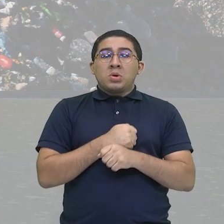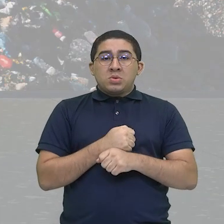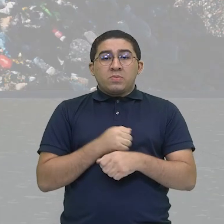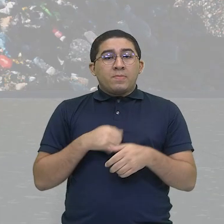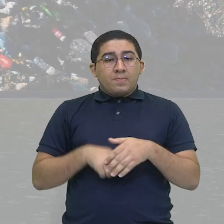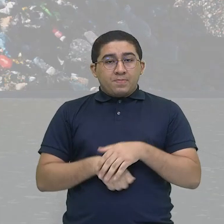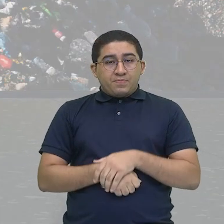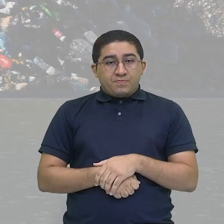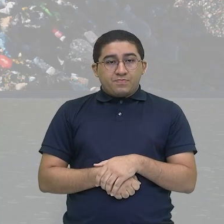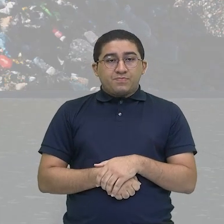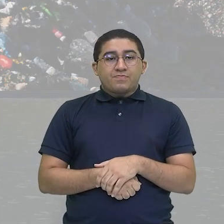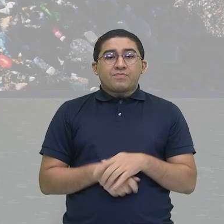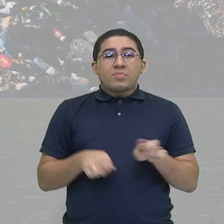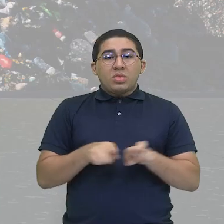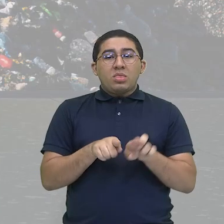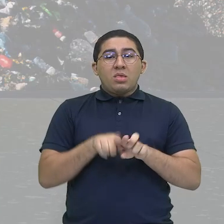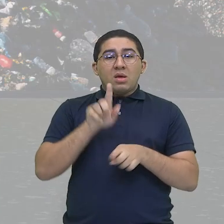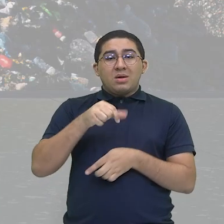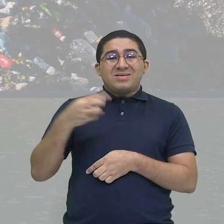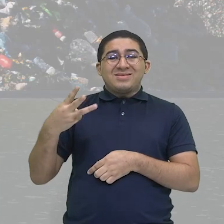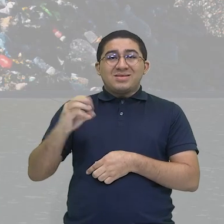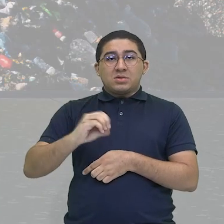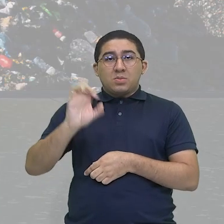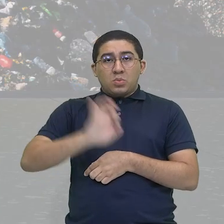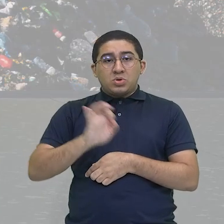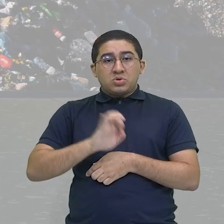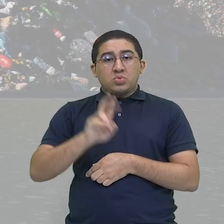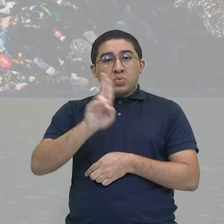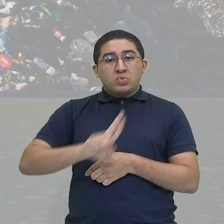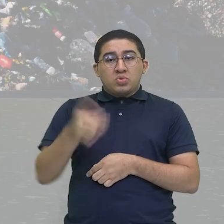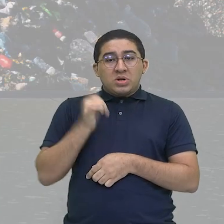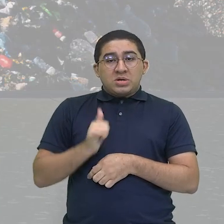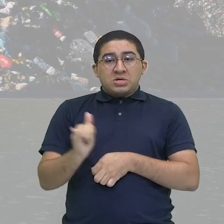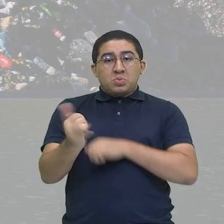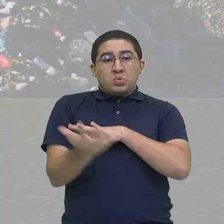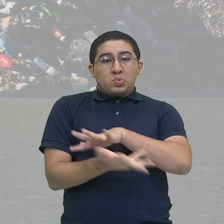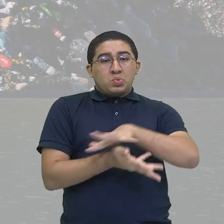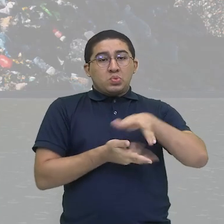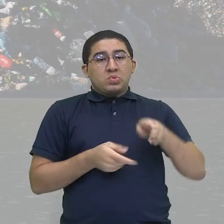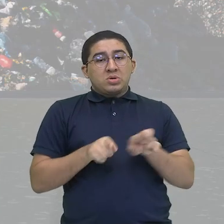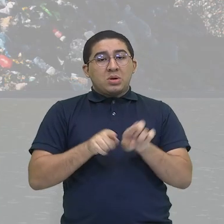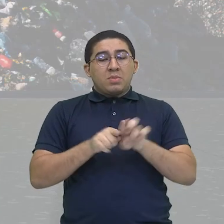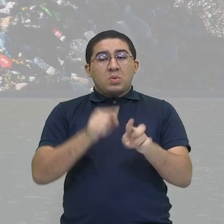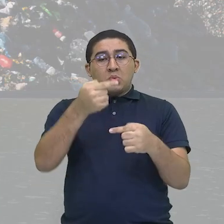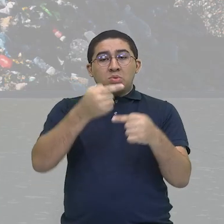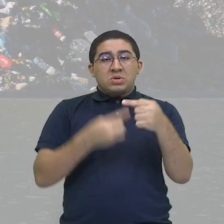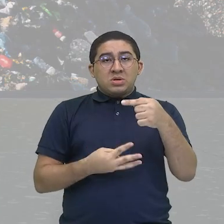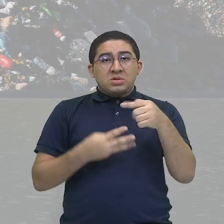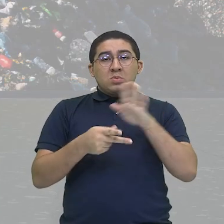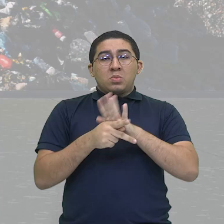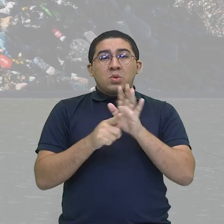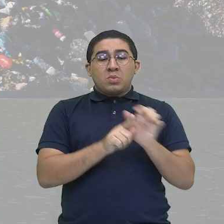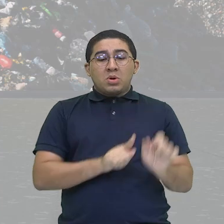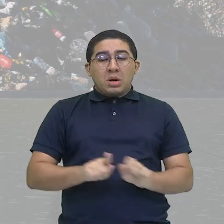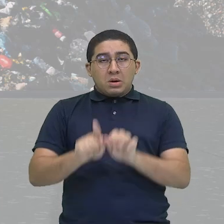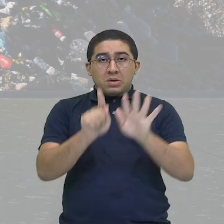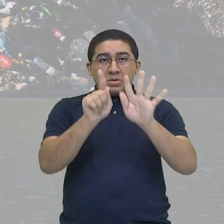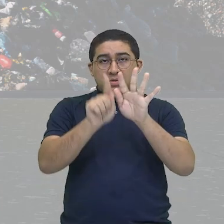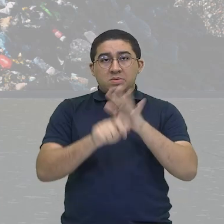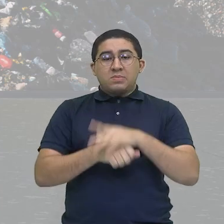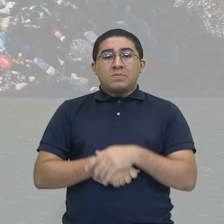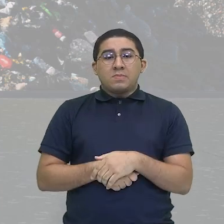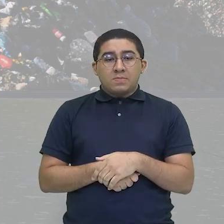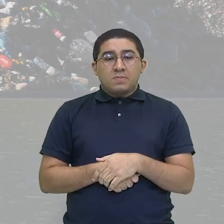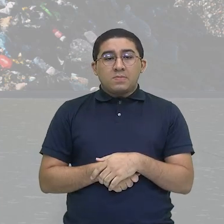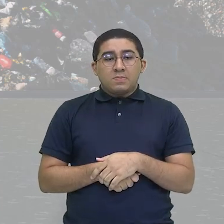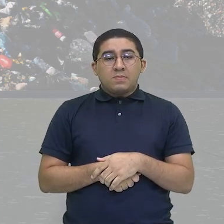além de gerar cerca de 30% do consumo energético mundial e 1/3 das emissões de gases de efeito estufa.